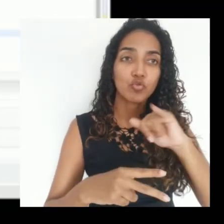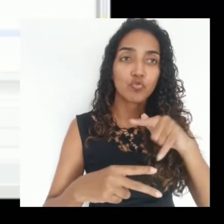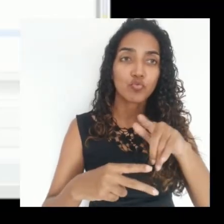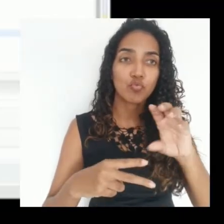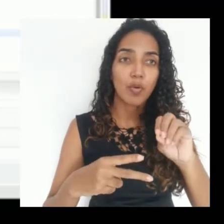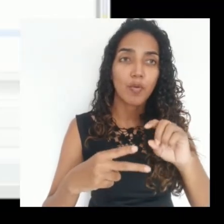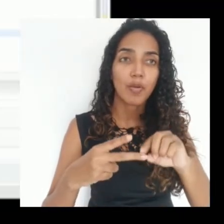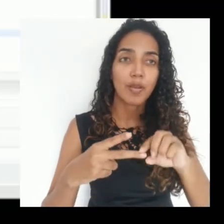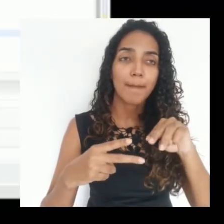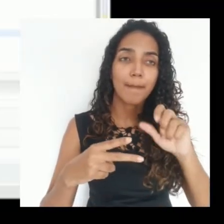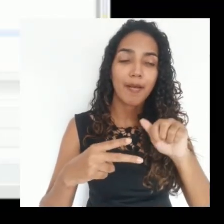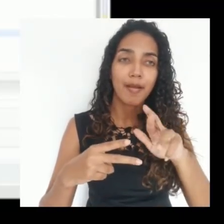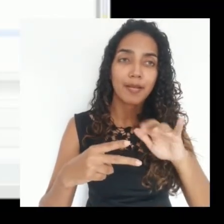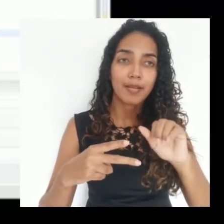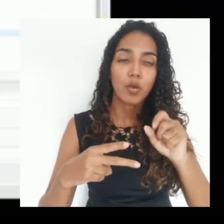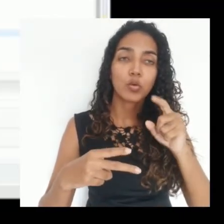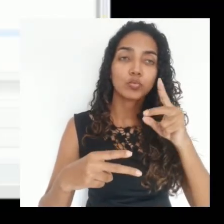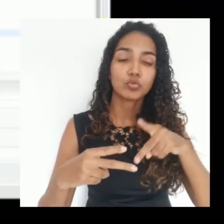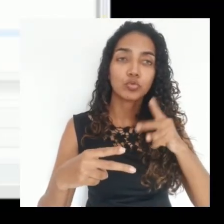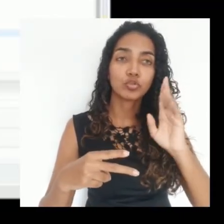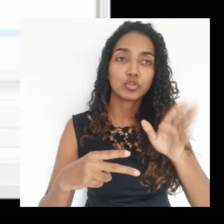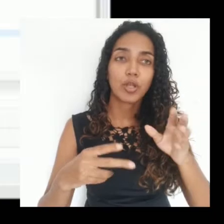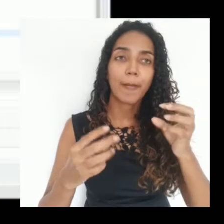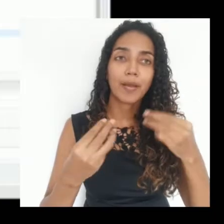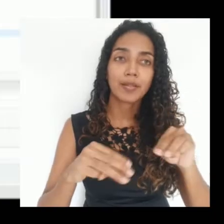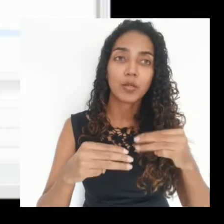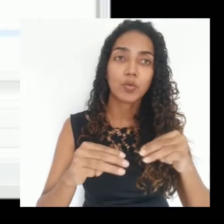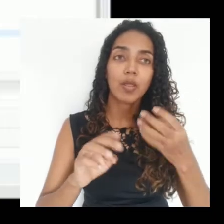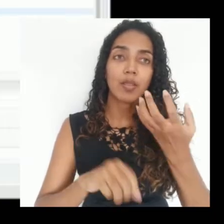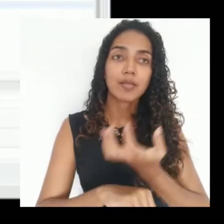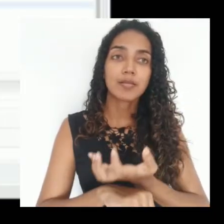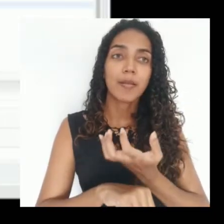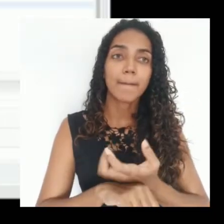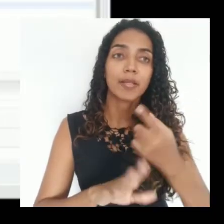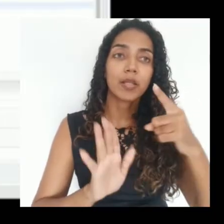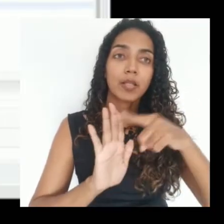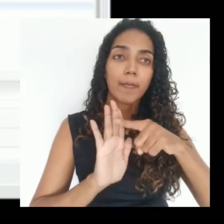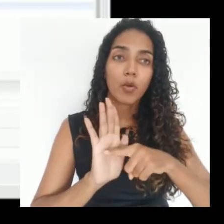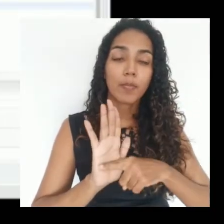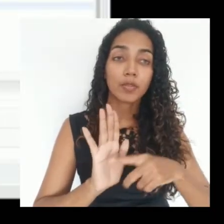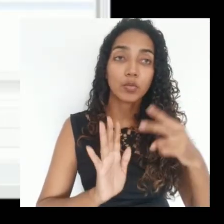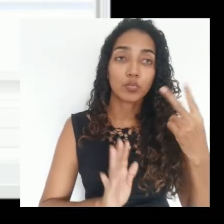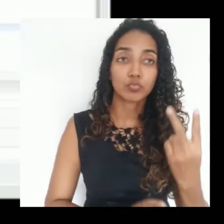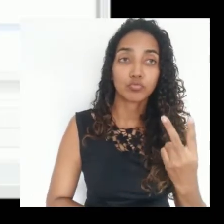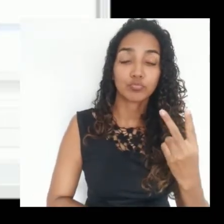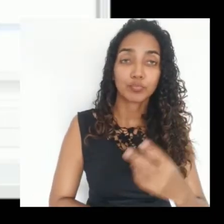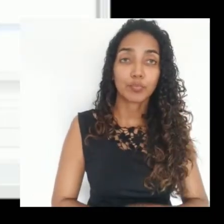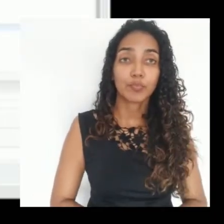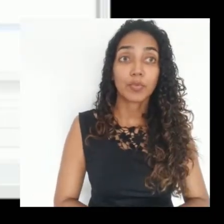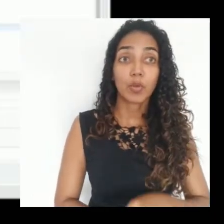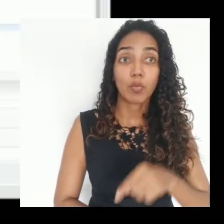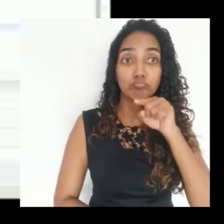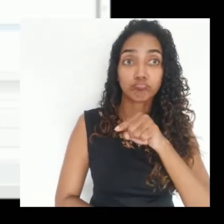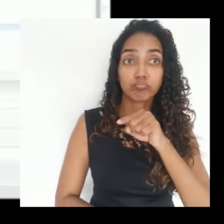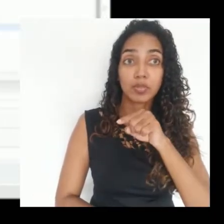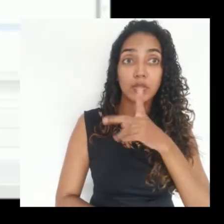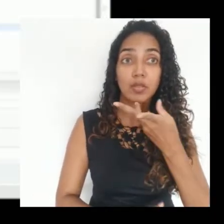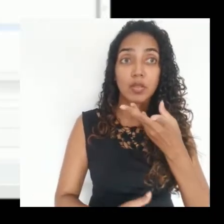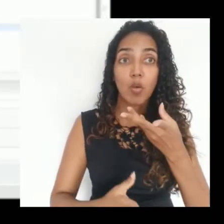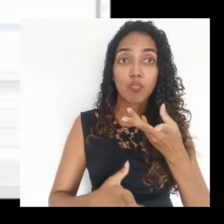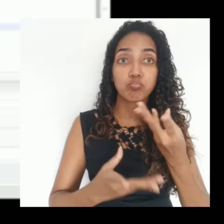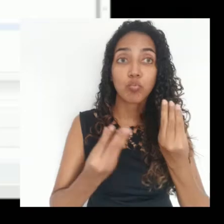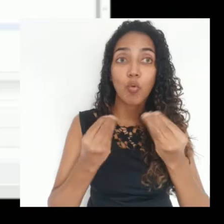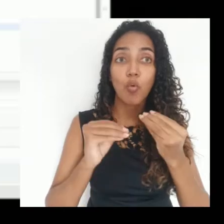disciplina de Programação 2. Bom, com isso daqui, eu implementei um relacionamento de agregação, ou